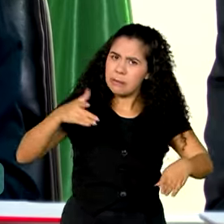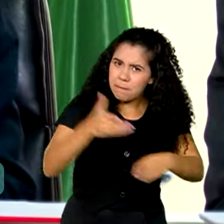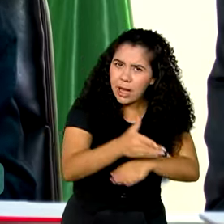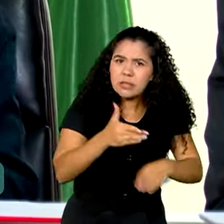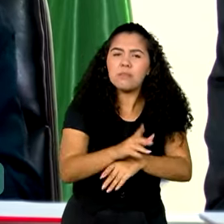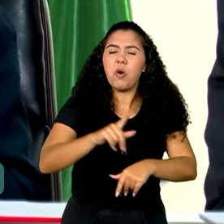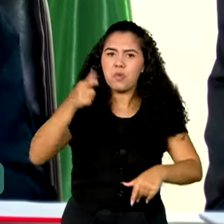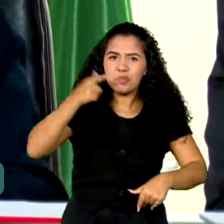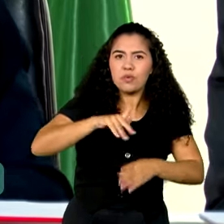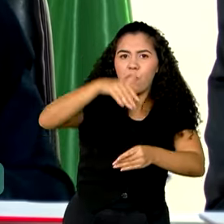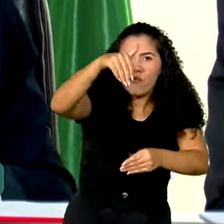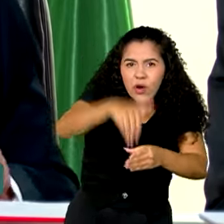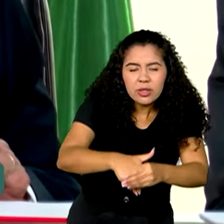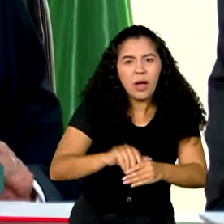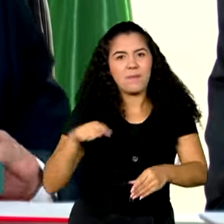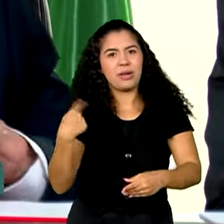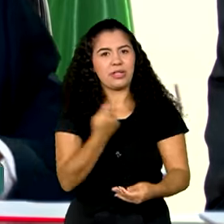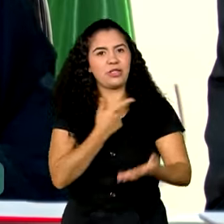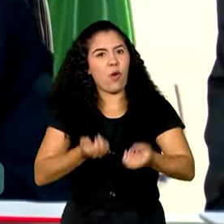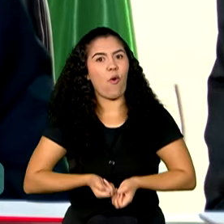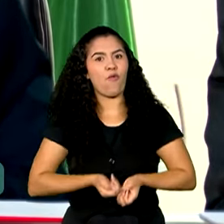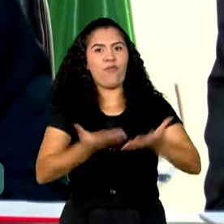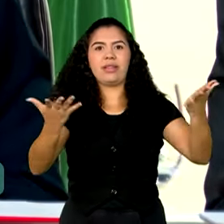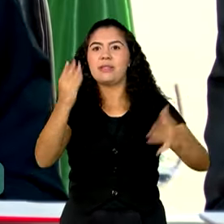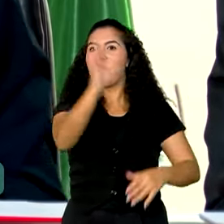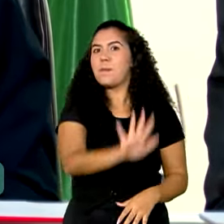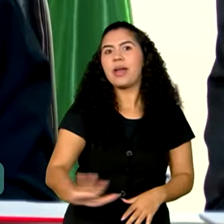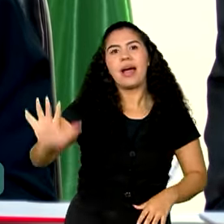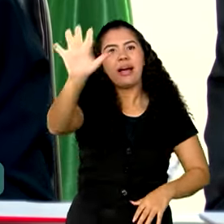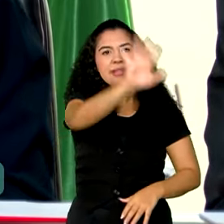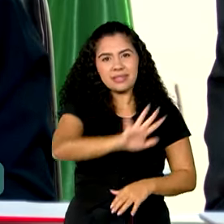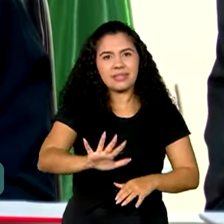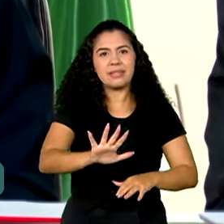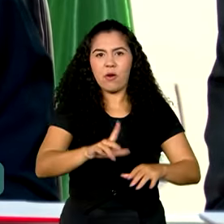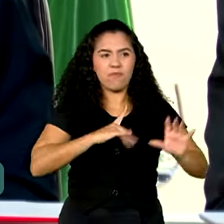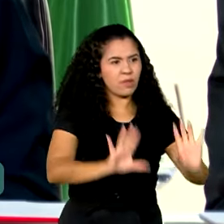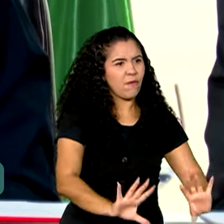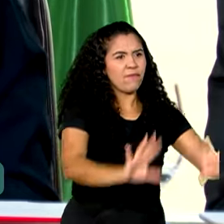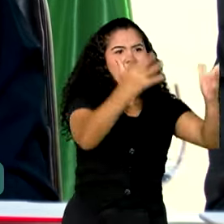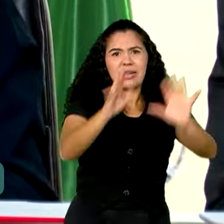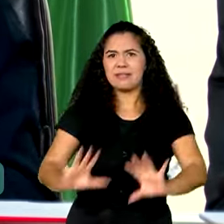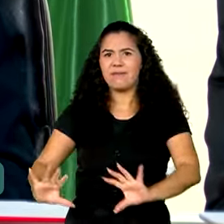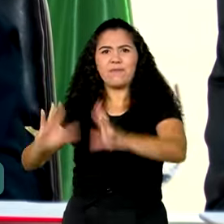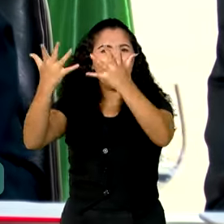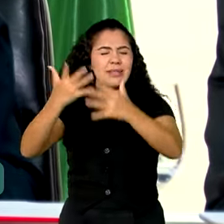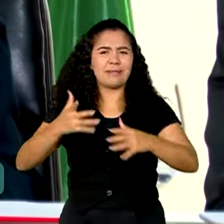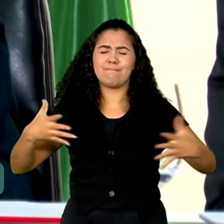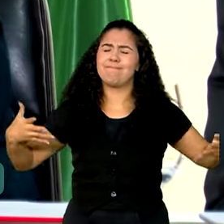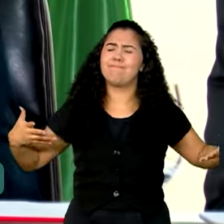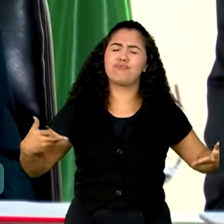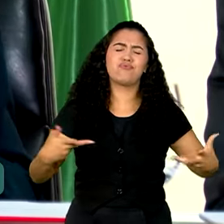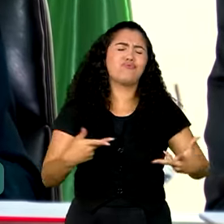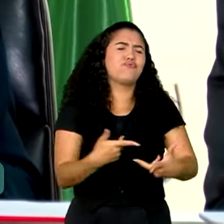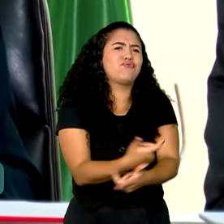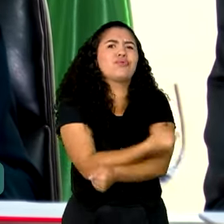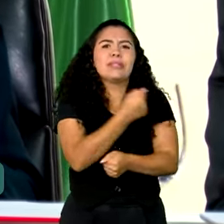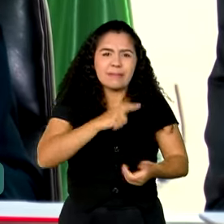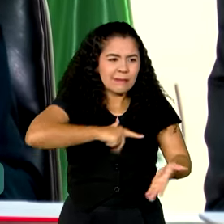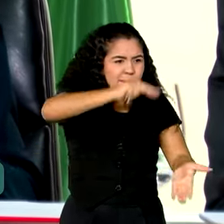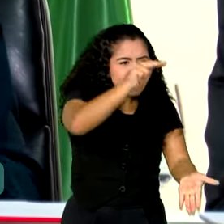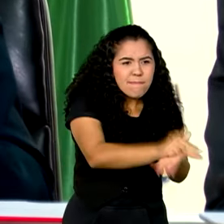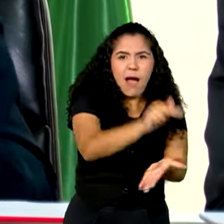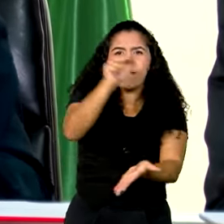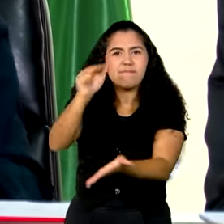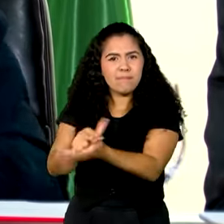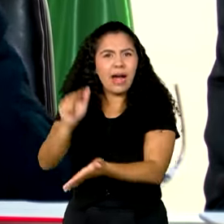votação para a gente oferecer ao Brasil mais duas festas extraordinárias, consolidadas e